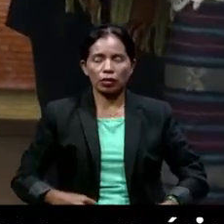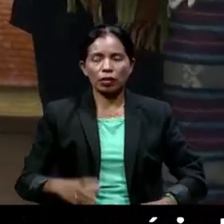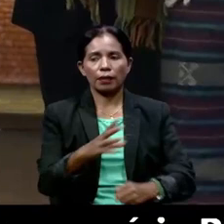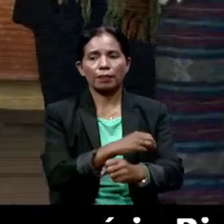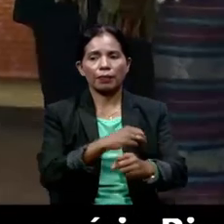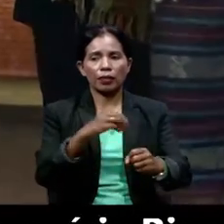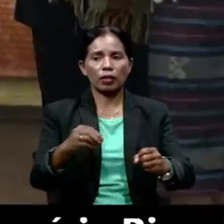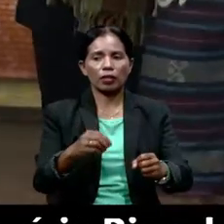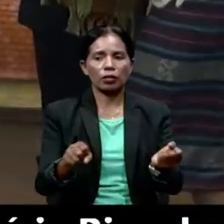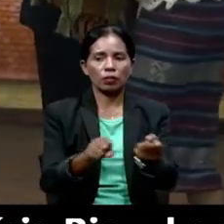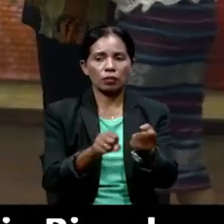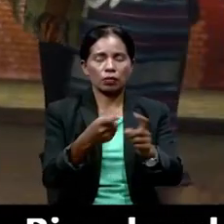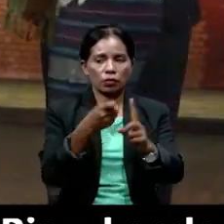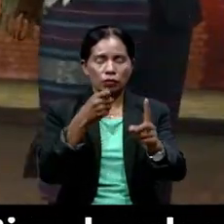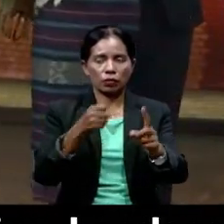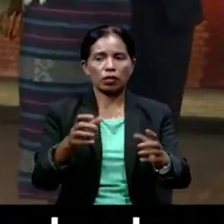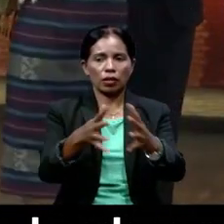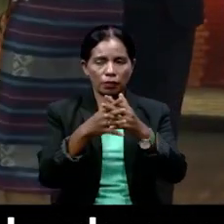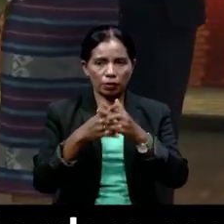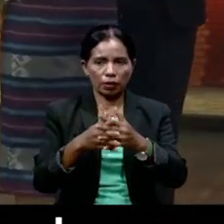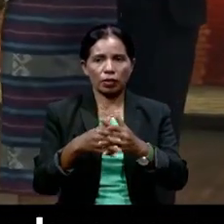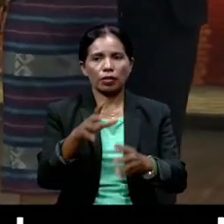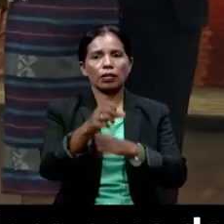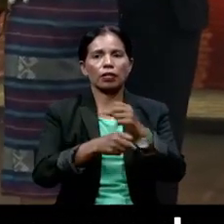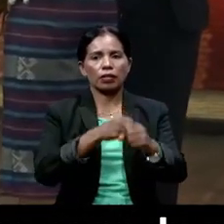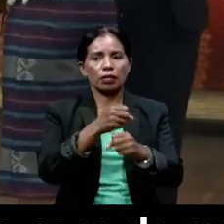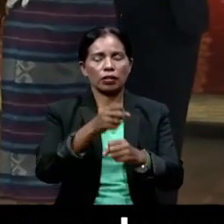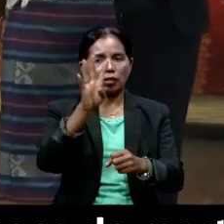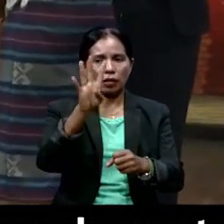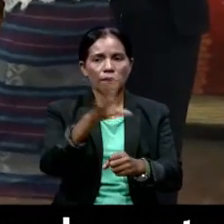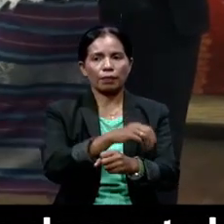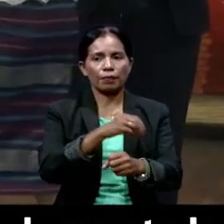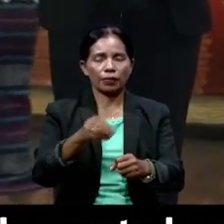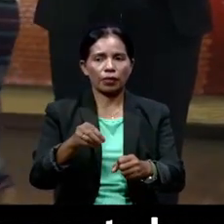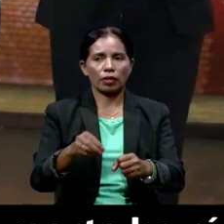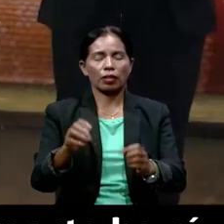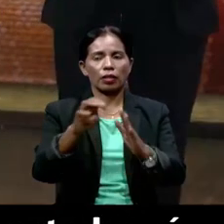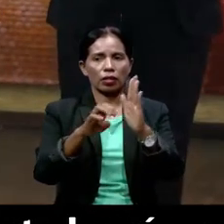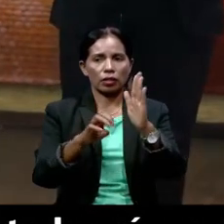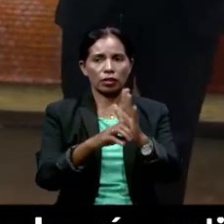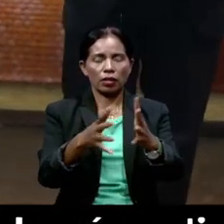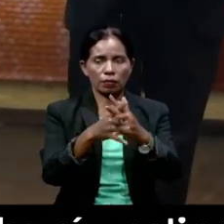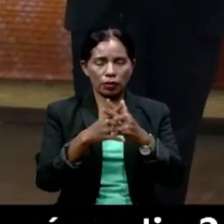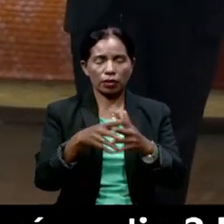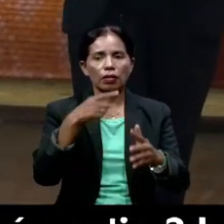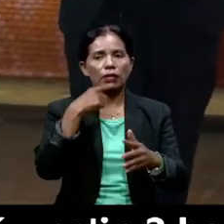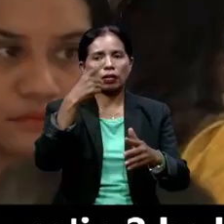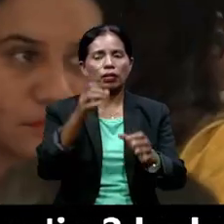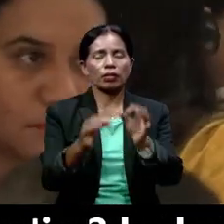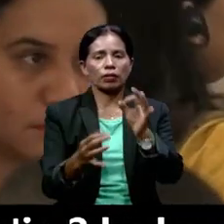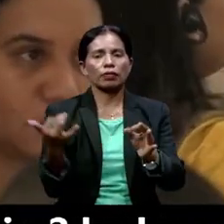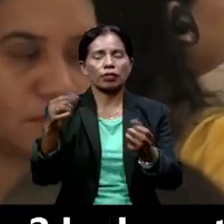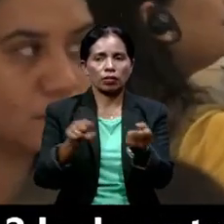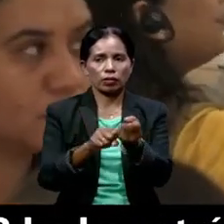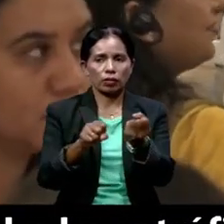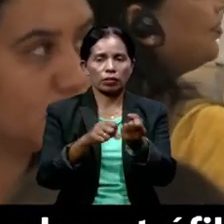ne suporta hus Estados Unidos América durante tinan. Encarregado negócio Estados Unidos América teten mas que sirani apoio